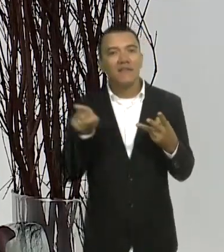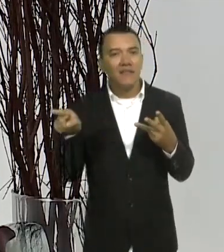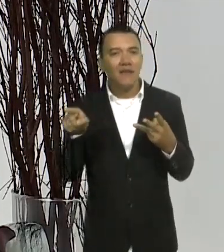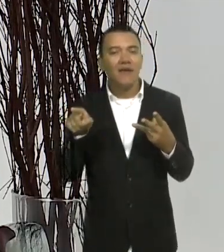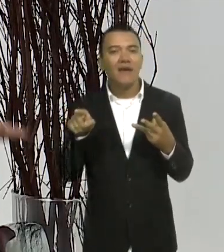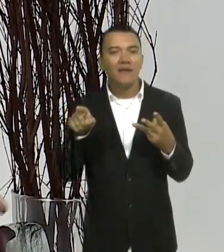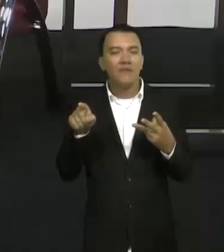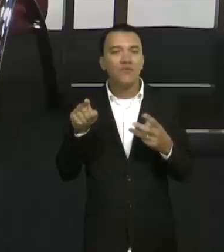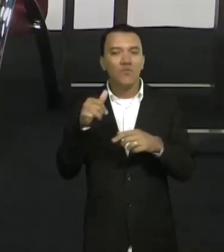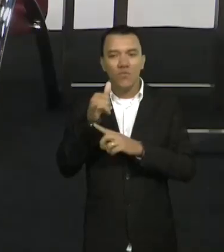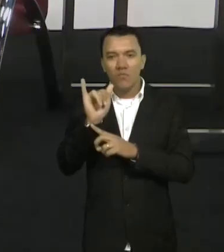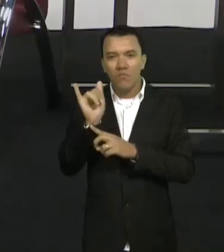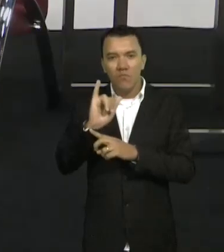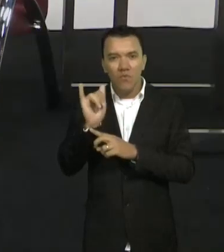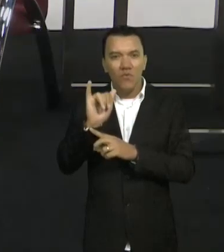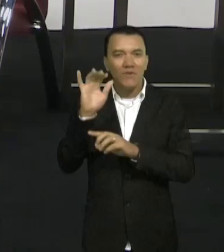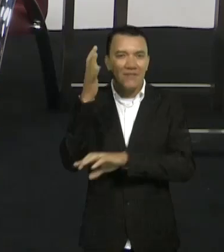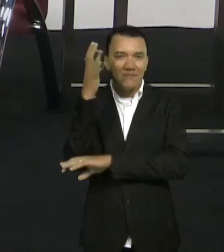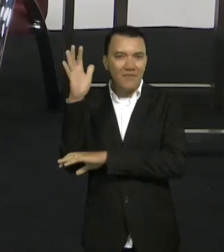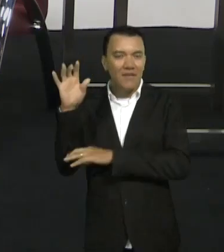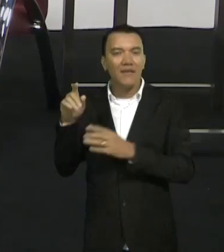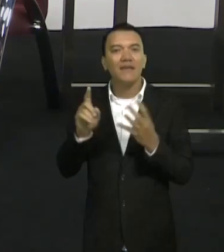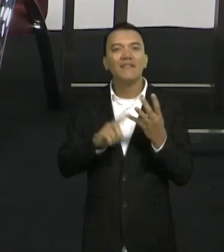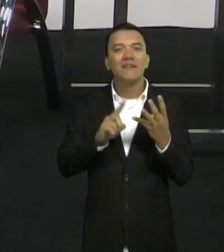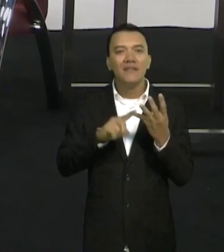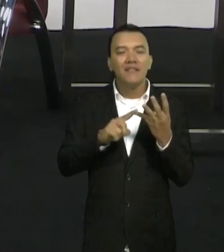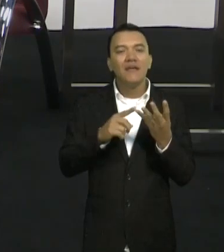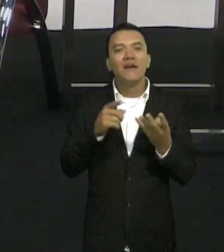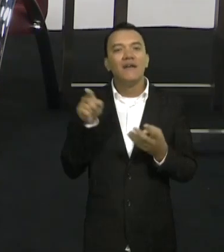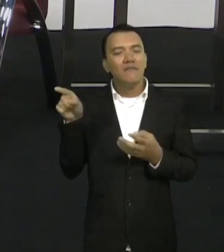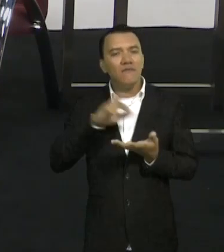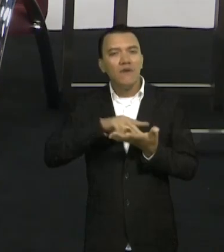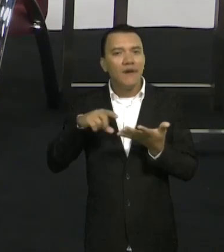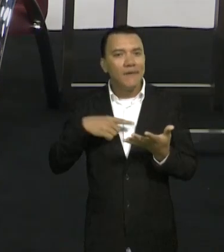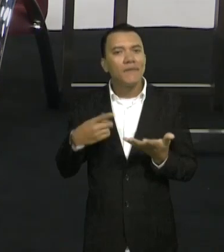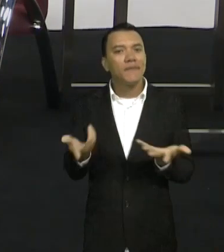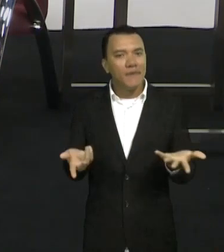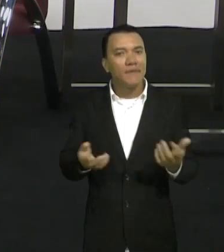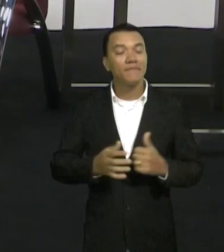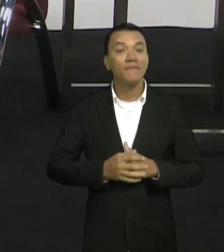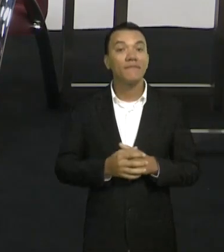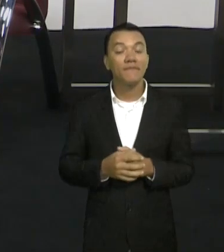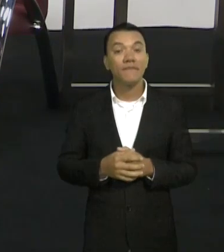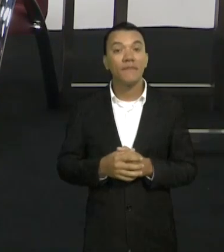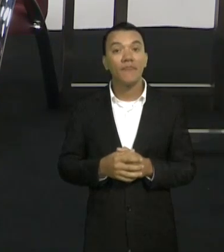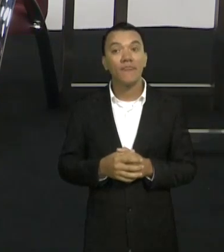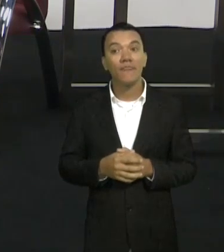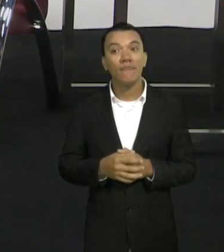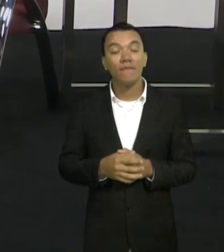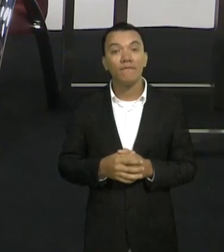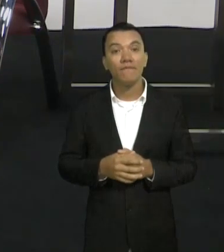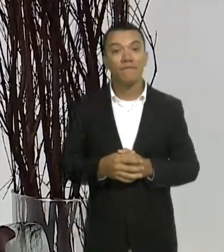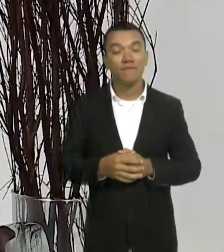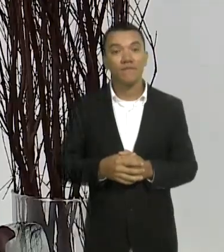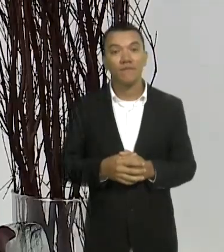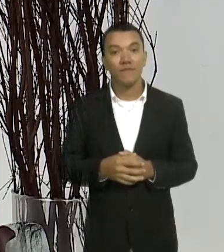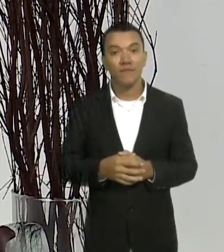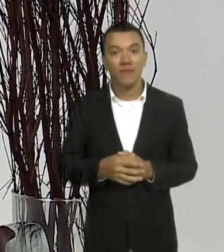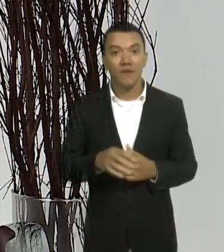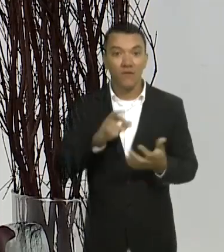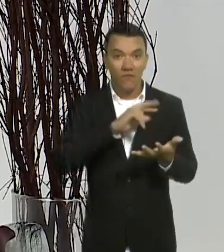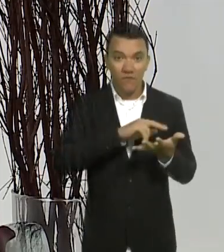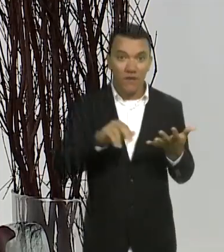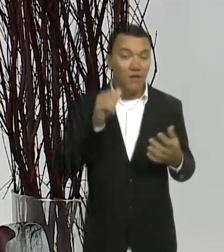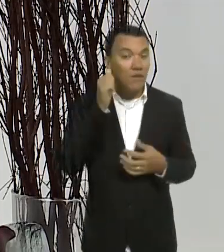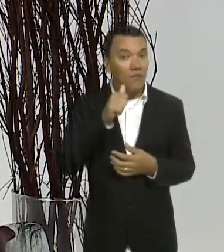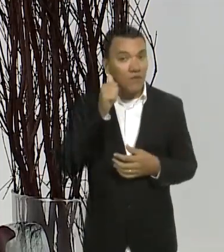a Maria José, do Boi de Maracanã. Isso. Então, assim, a Concita, não é? Do Nina. Então, assim, várias